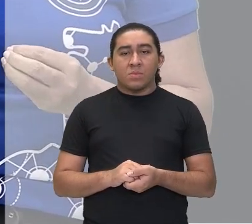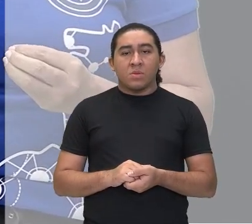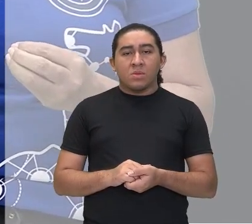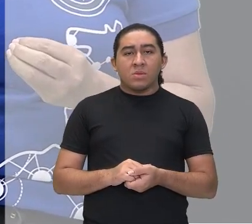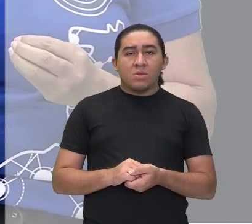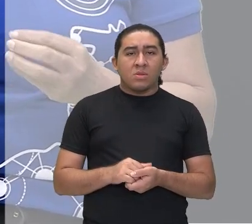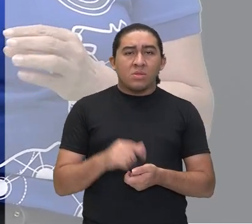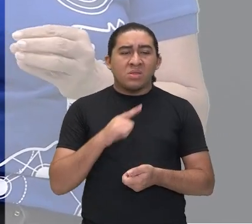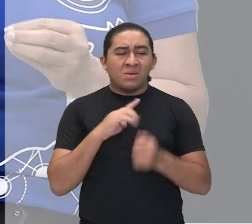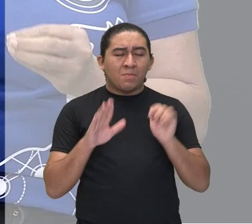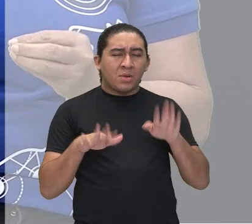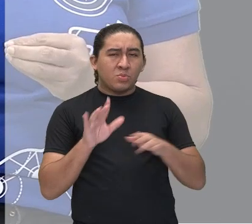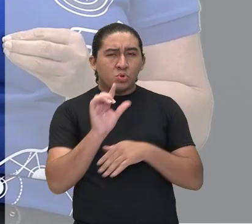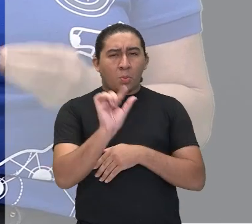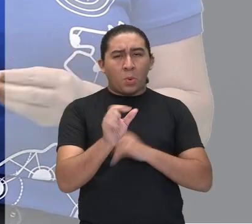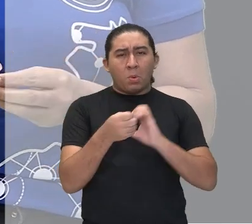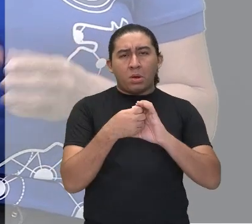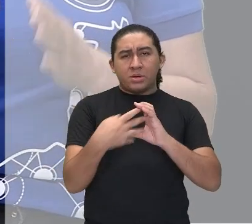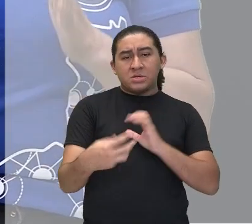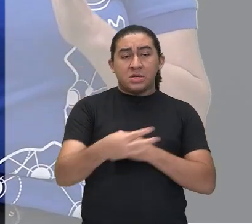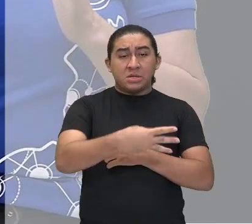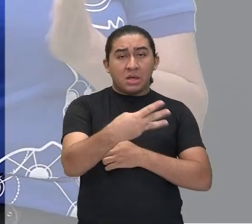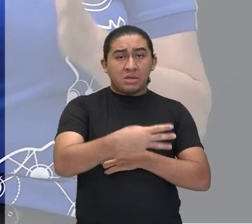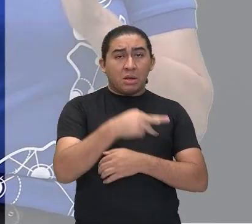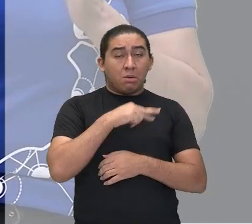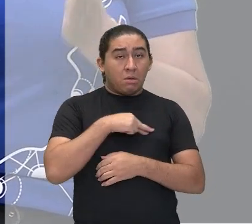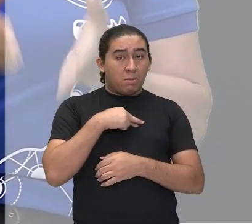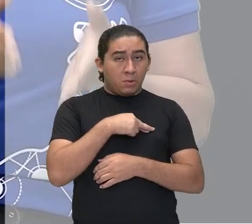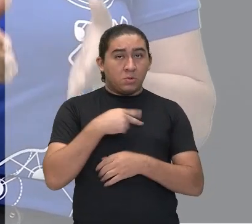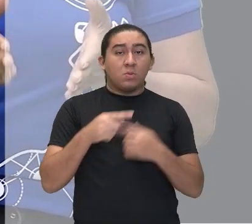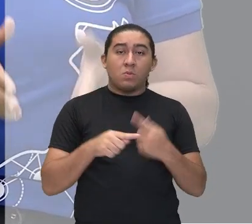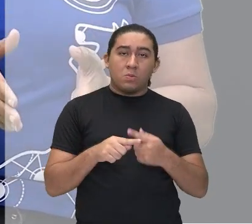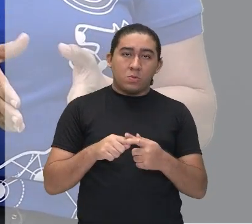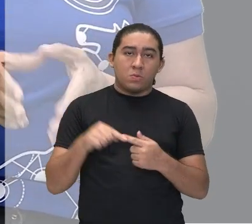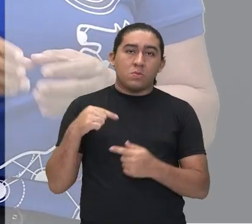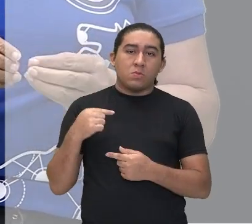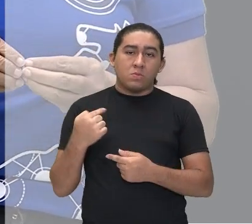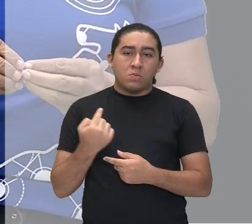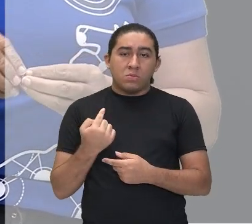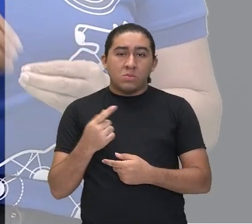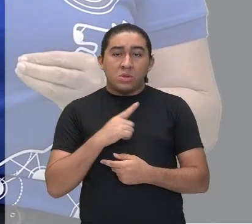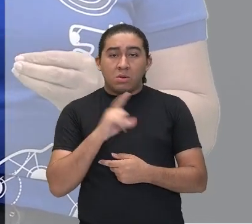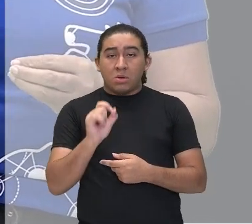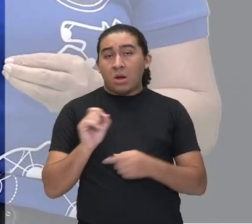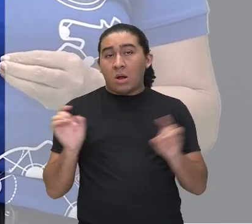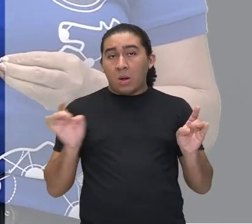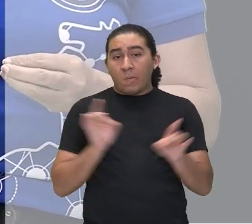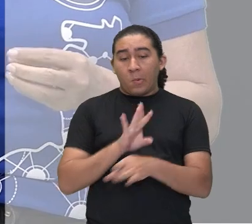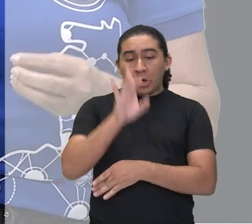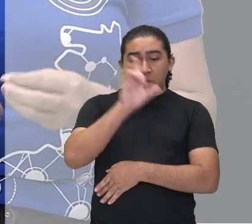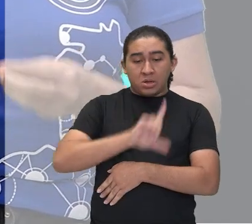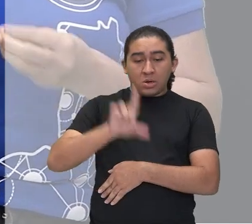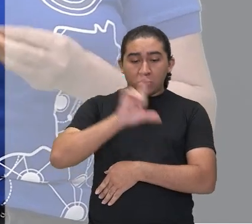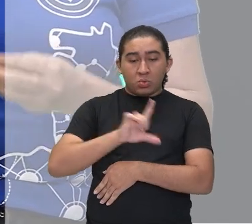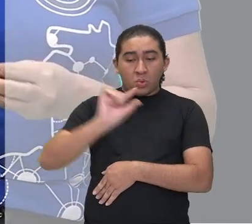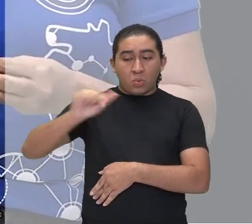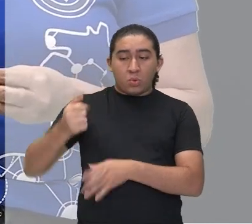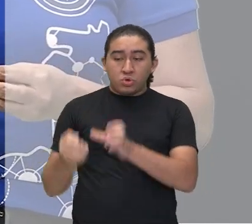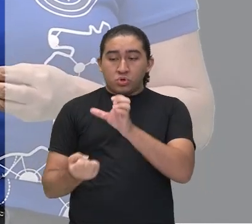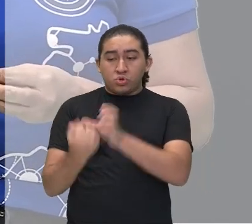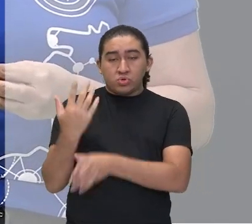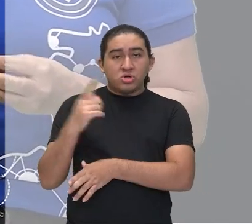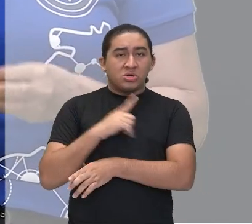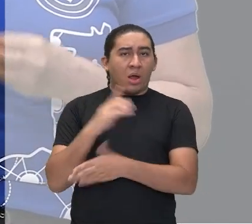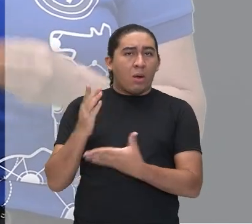terceira geração, né? Um pouquinho, porque geralmente quando termina um movimento literário, aquele que surge, é claro